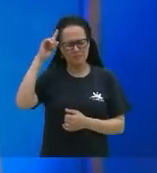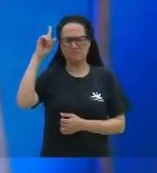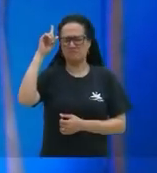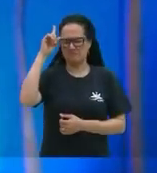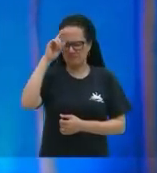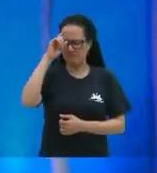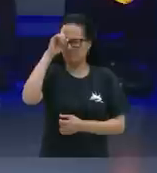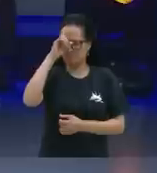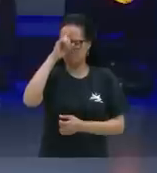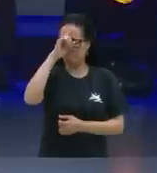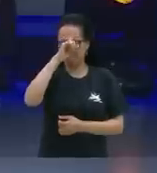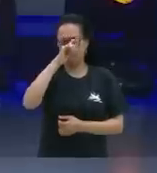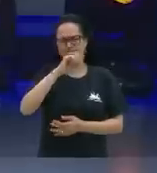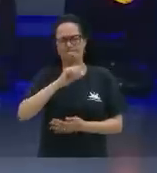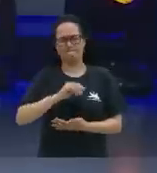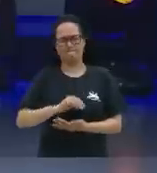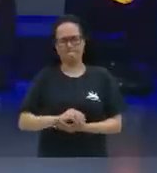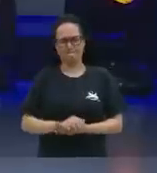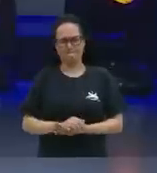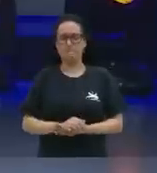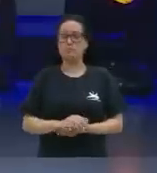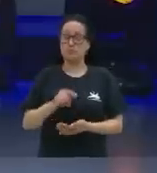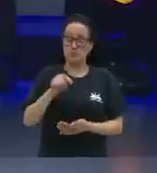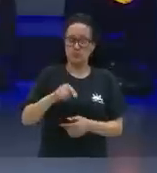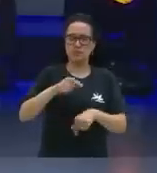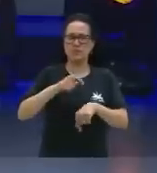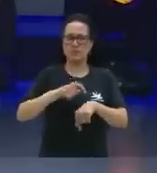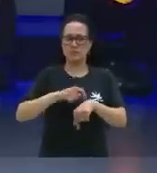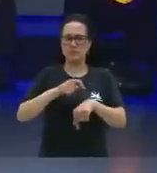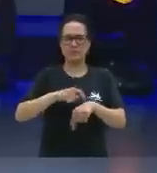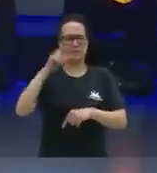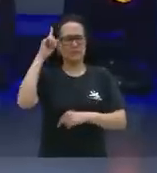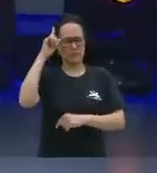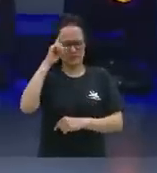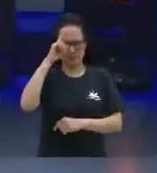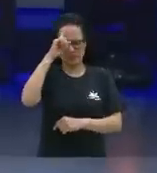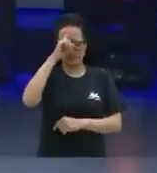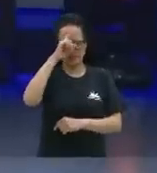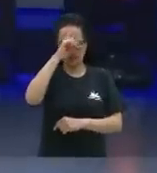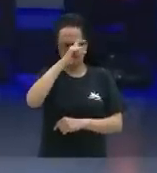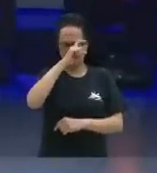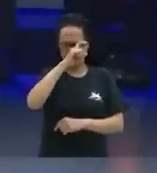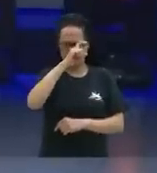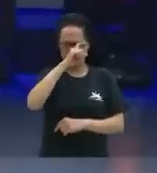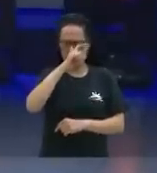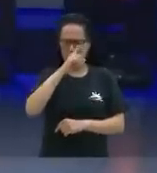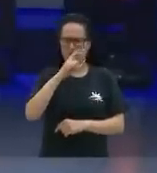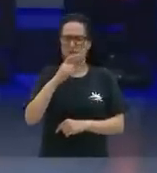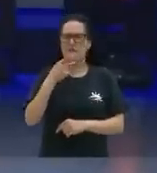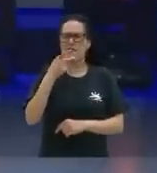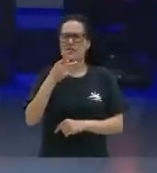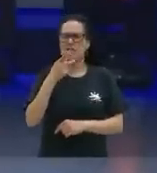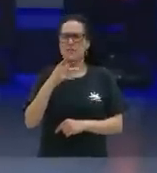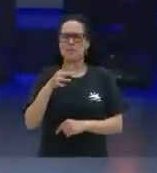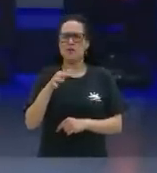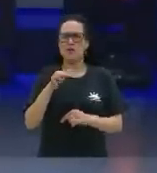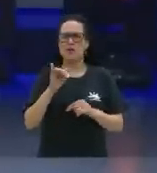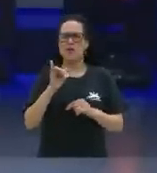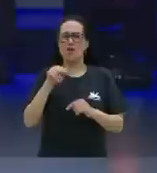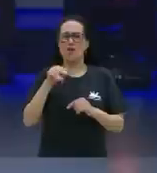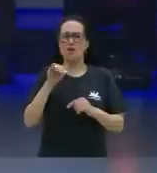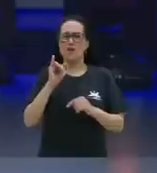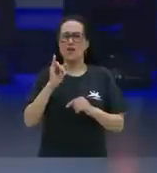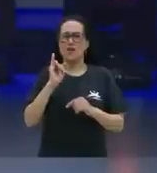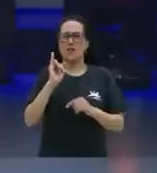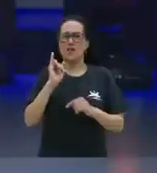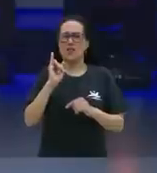é justamente nesses tempos difíceis, que nós chamamos de tempos finais, finais dos tempos, é justamente nesses